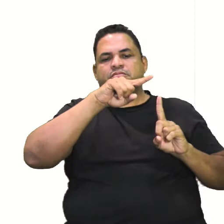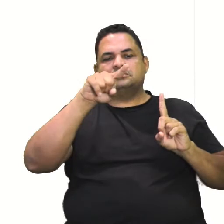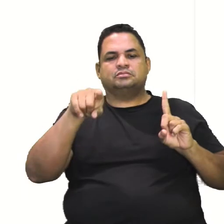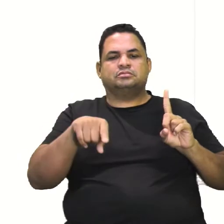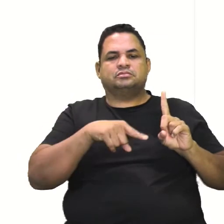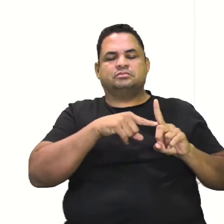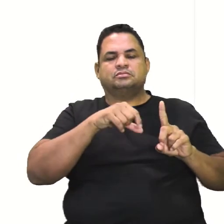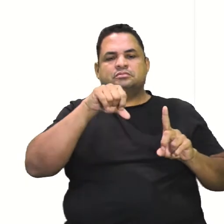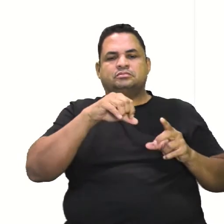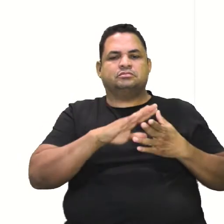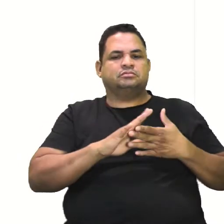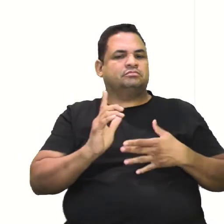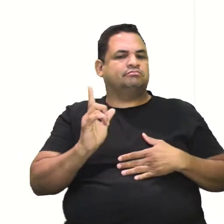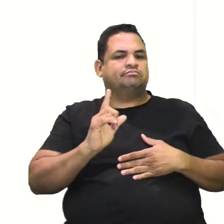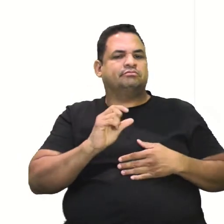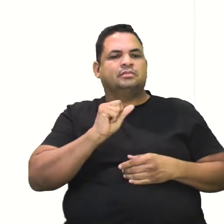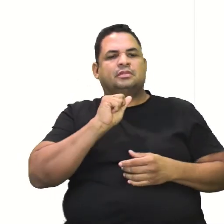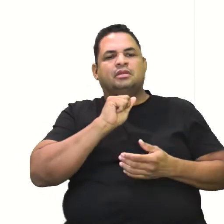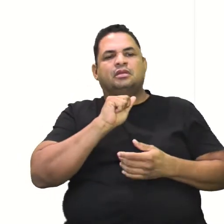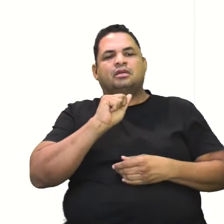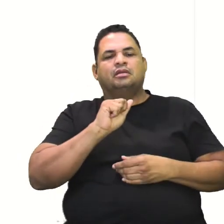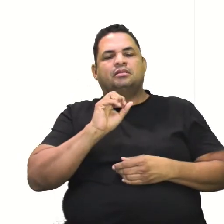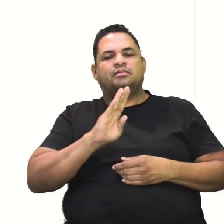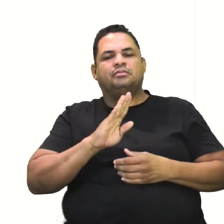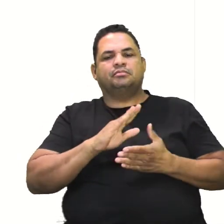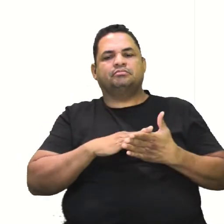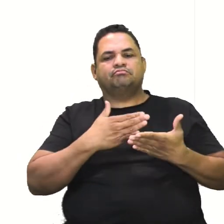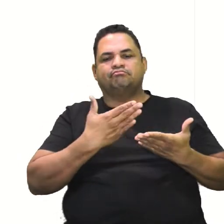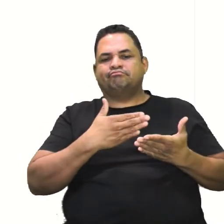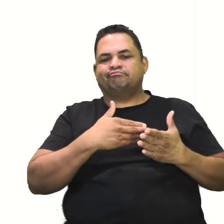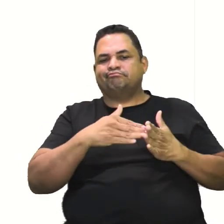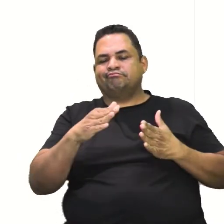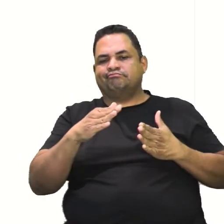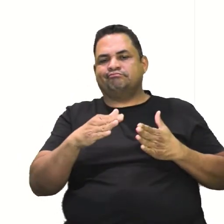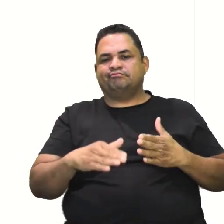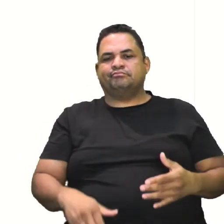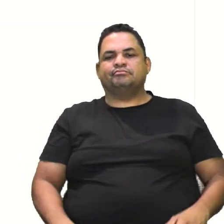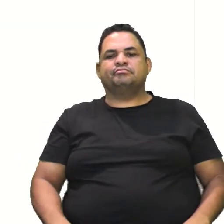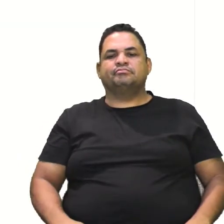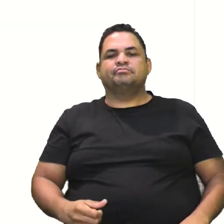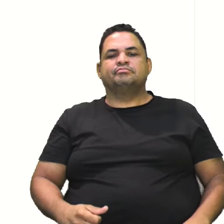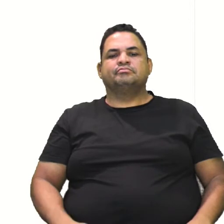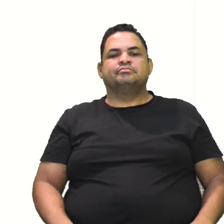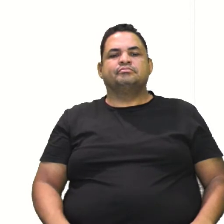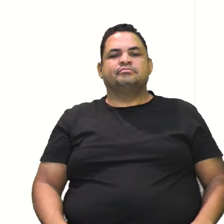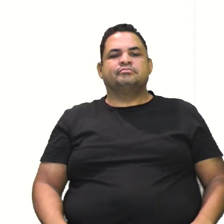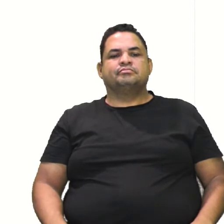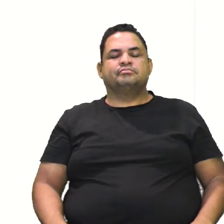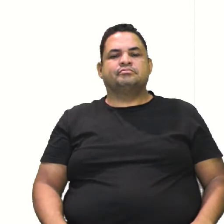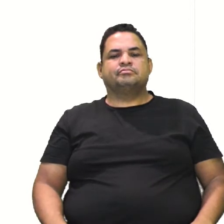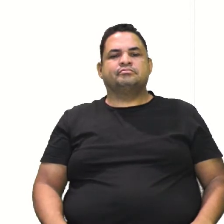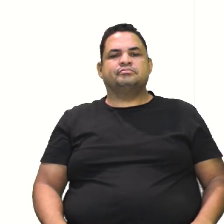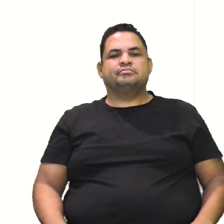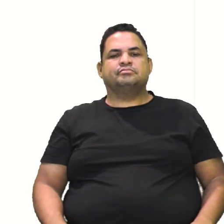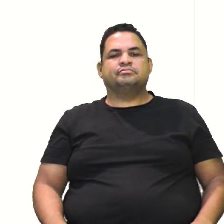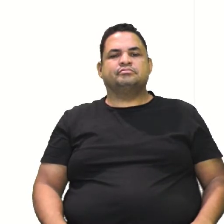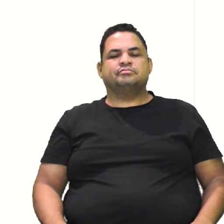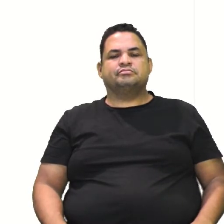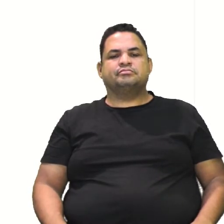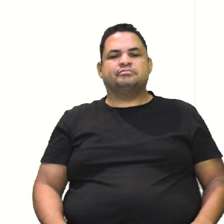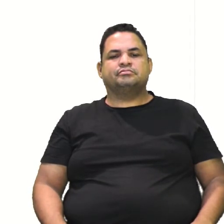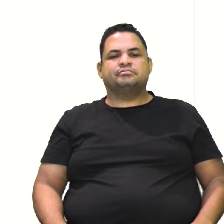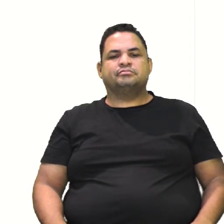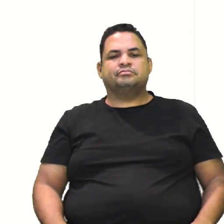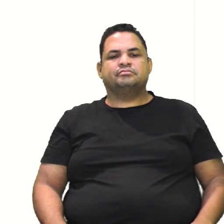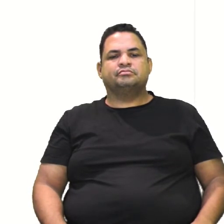a B, não é a A, né? Aqui já tem raio 3. Beleza. Pode ser? Pode. E aqui, raio 3, raio 3. Raio tá 3. Tranquilo,